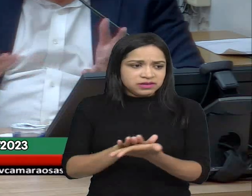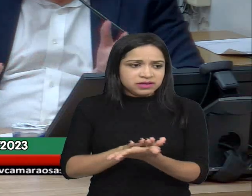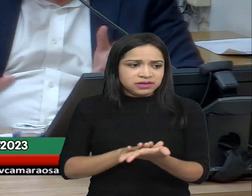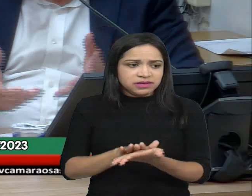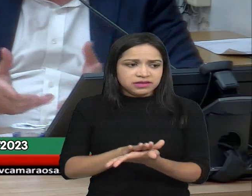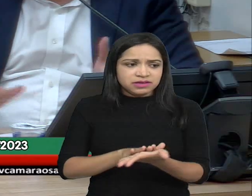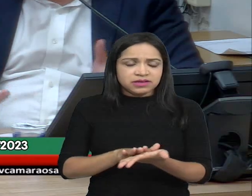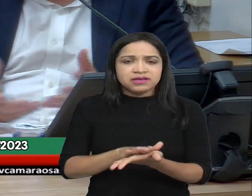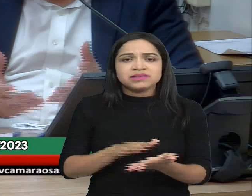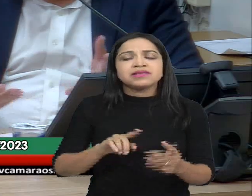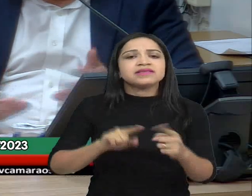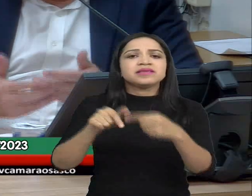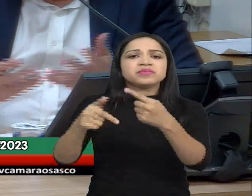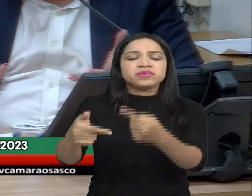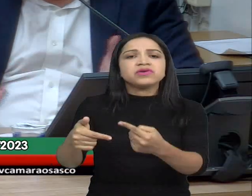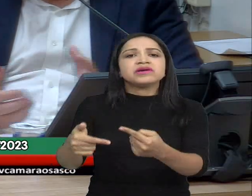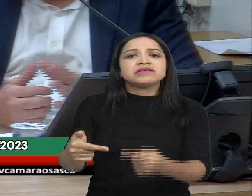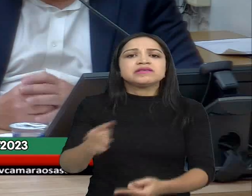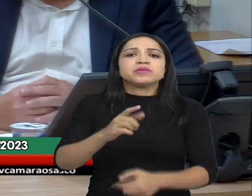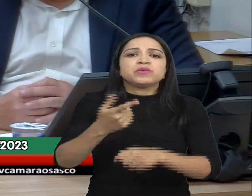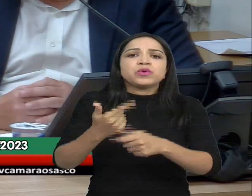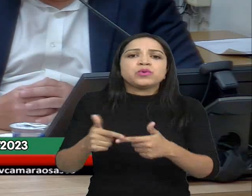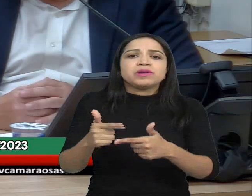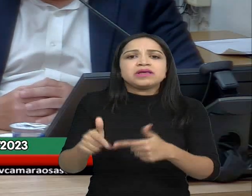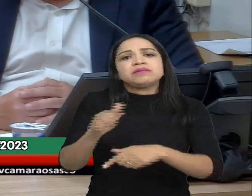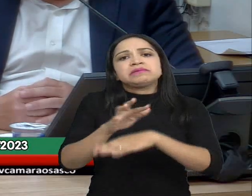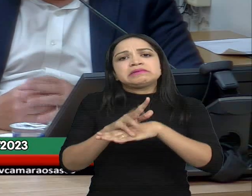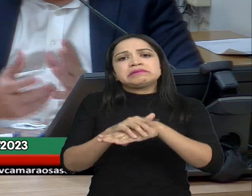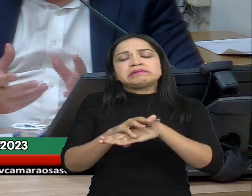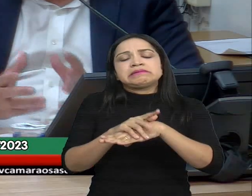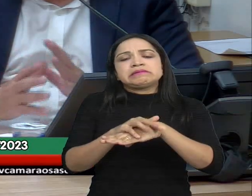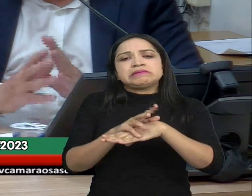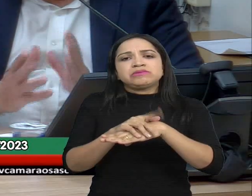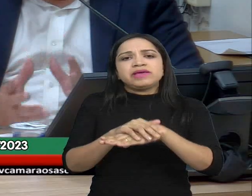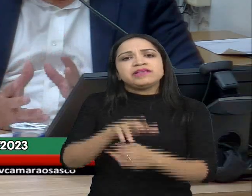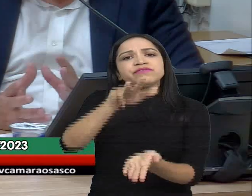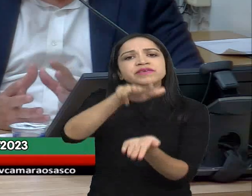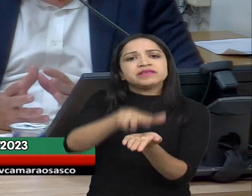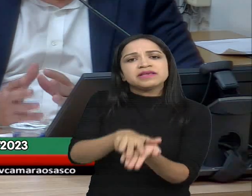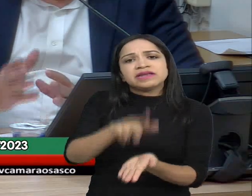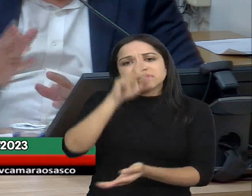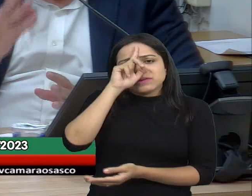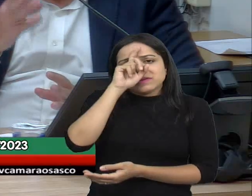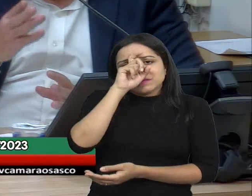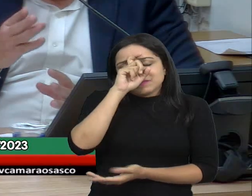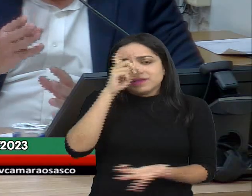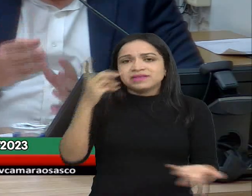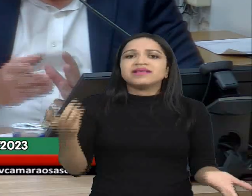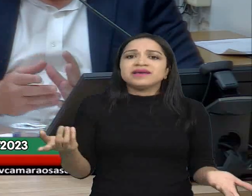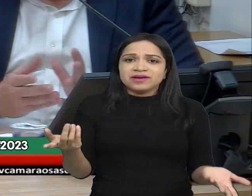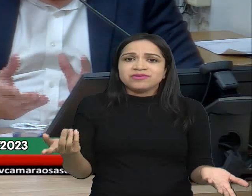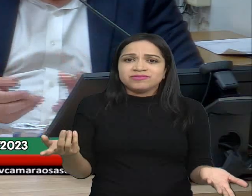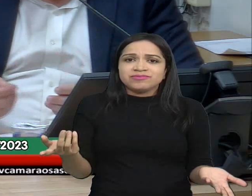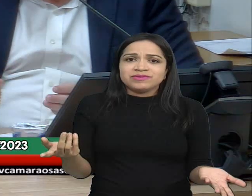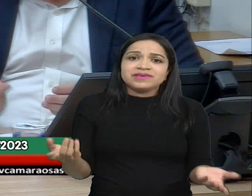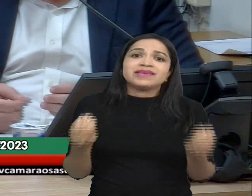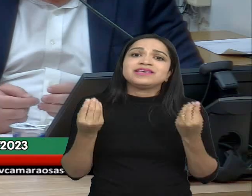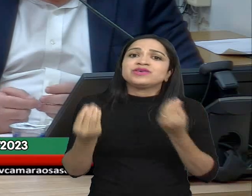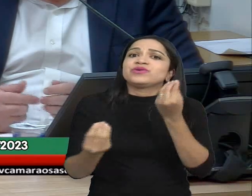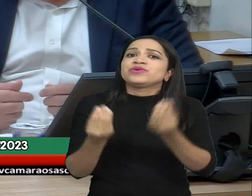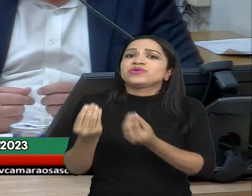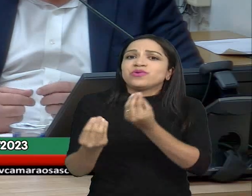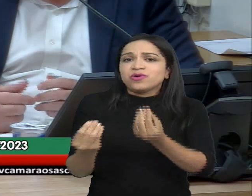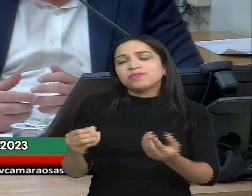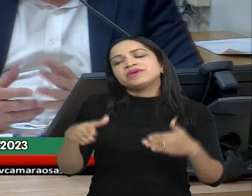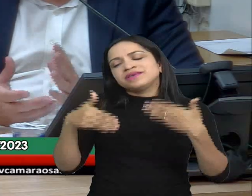está internado no hospital e não consegue se resolver. E, com isso, a gente consegue resolver uma cirurgia com